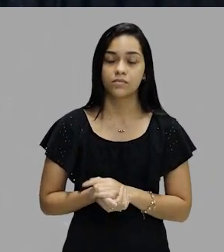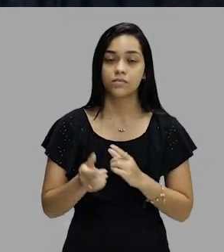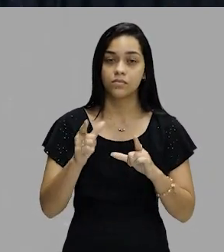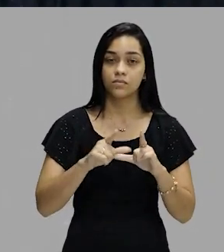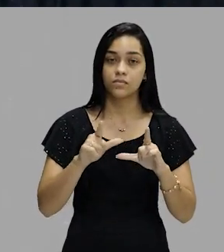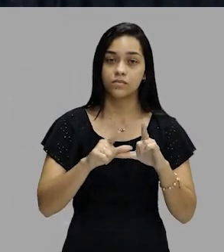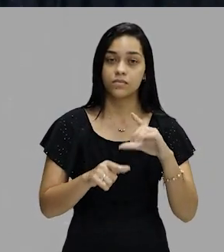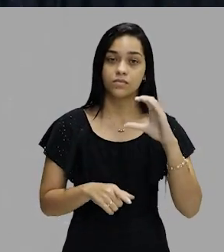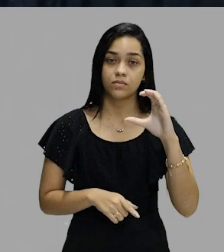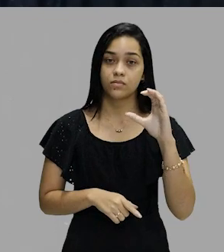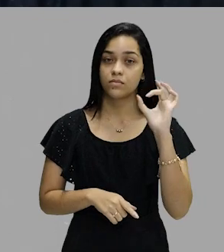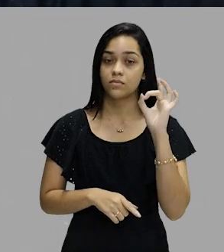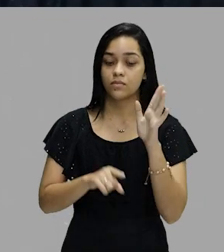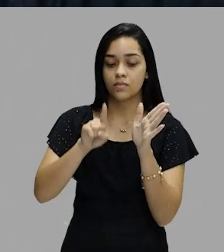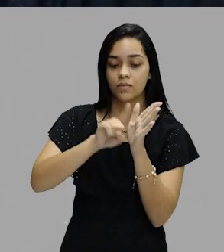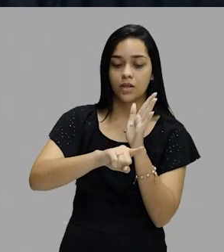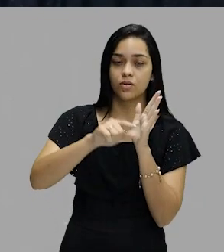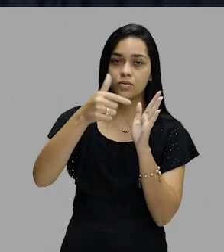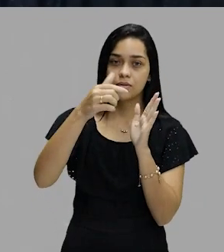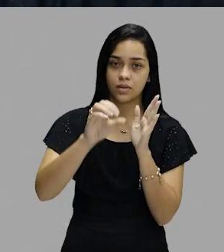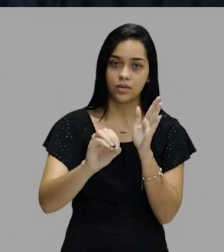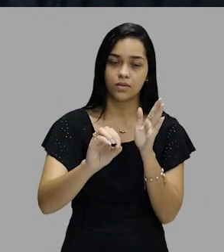substância C, a menos 10.